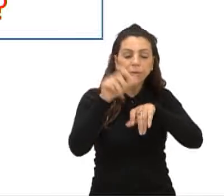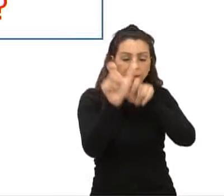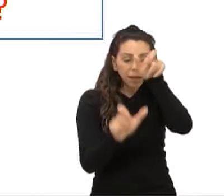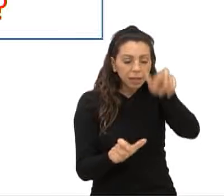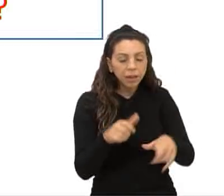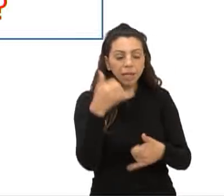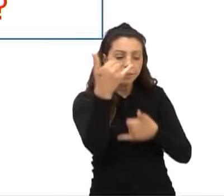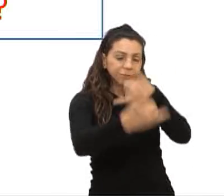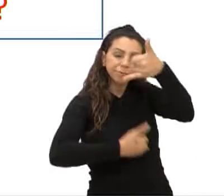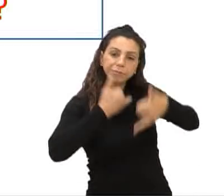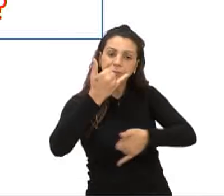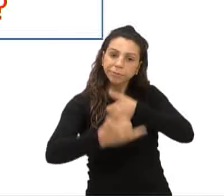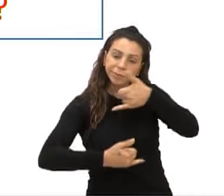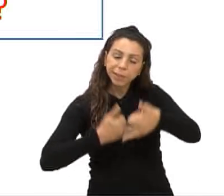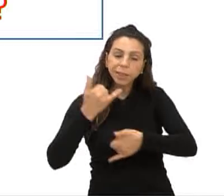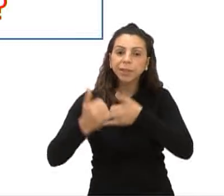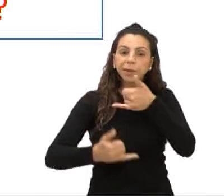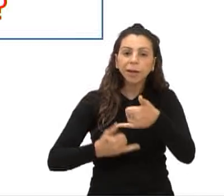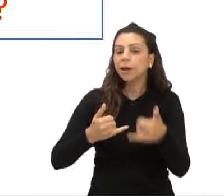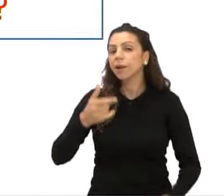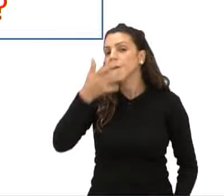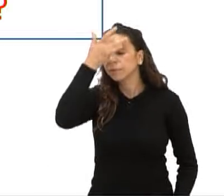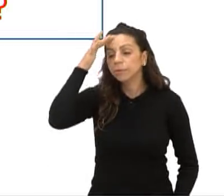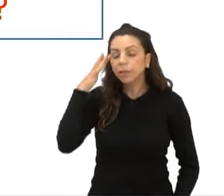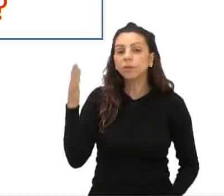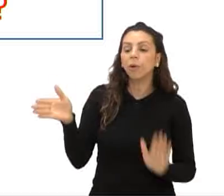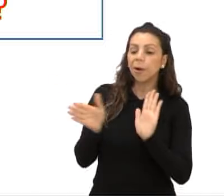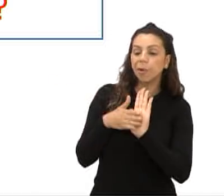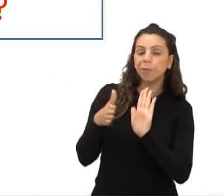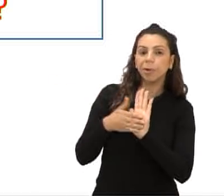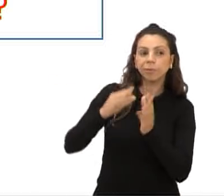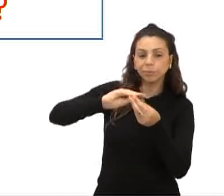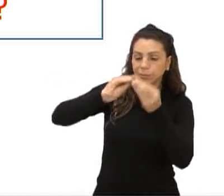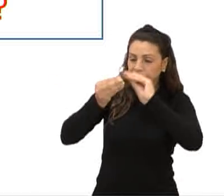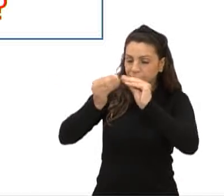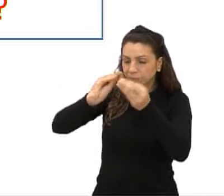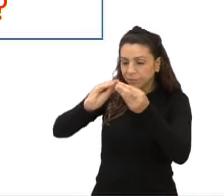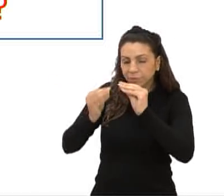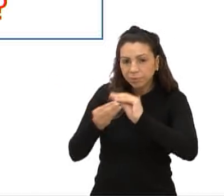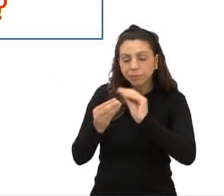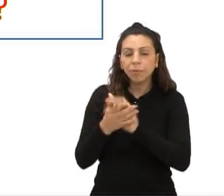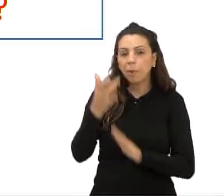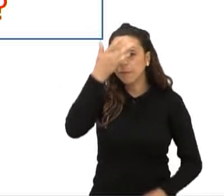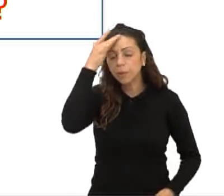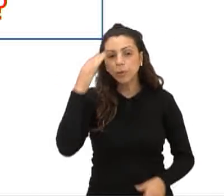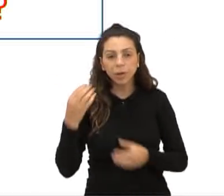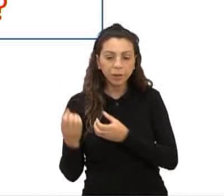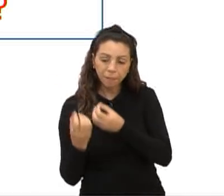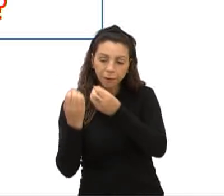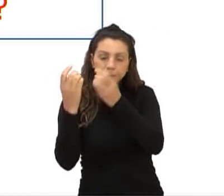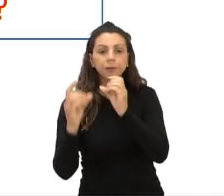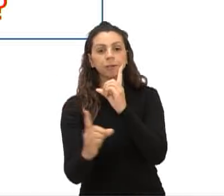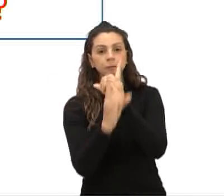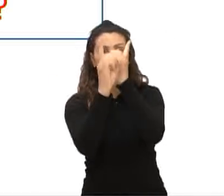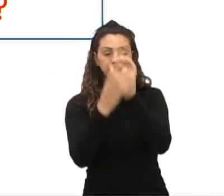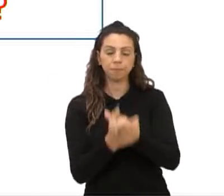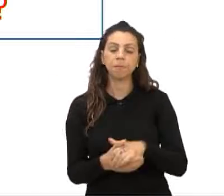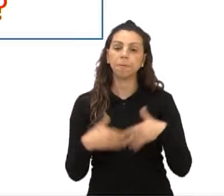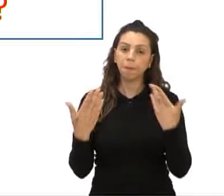com as pessoas propondo quebra-cabeças para os viajantes que ele encontrava. E certa vez